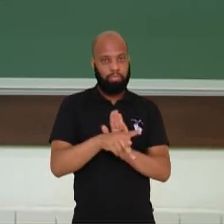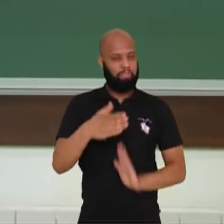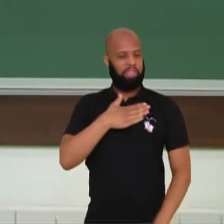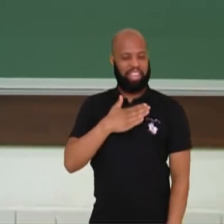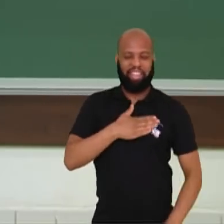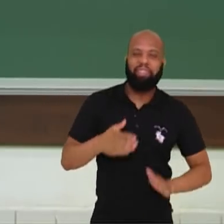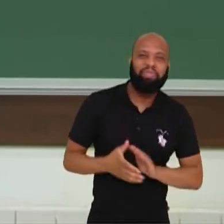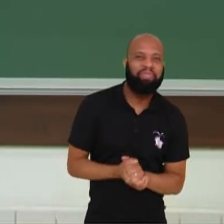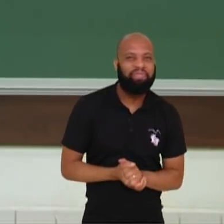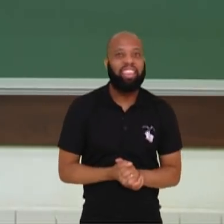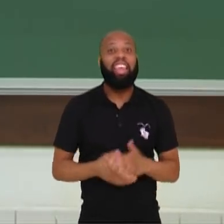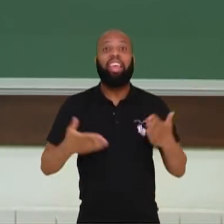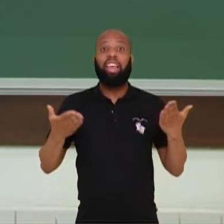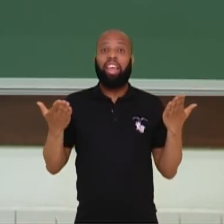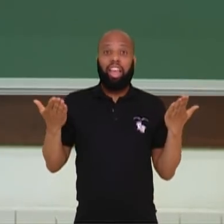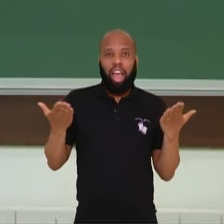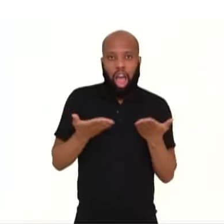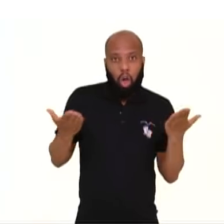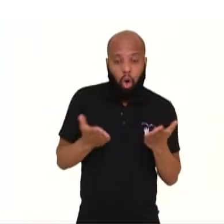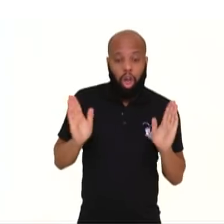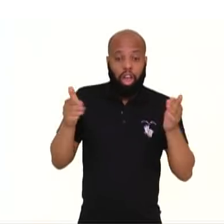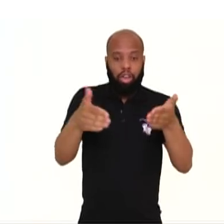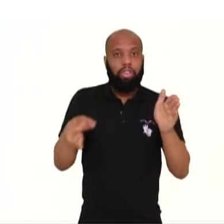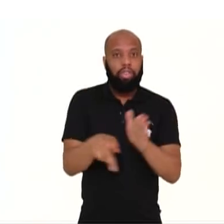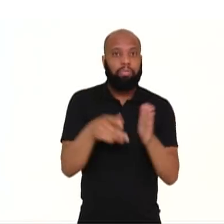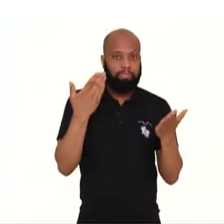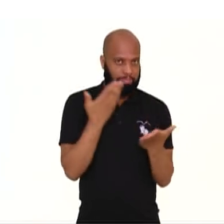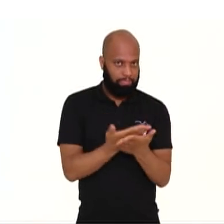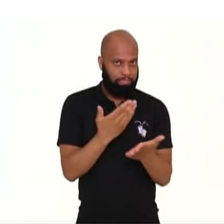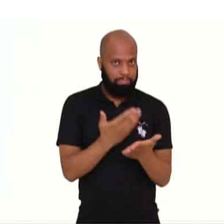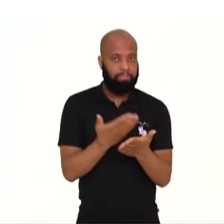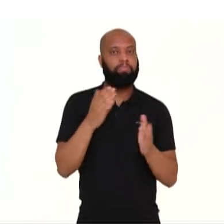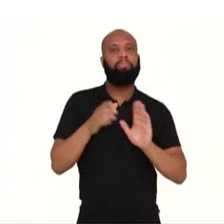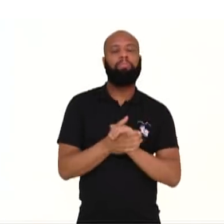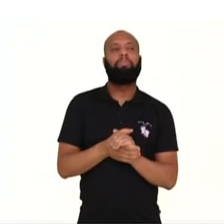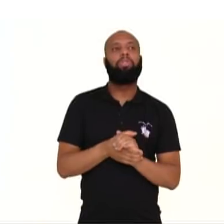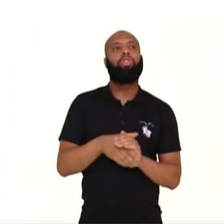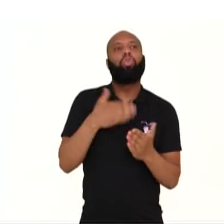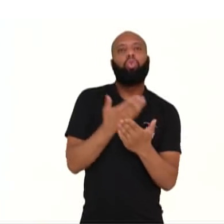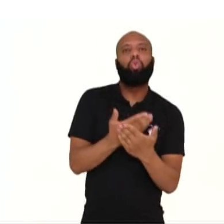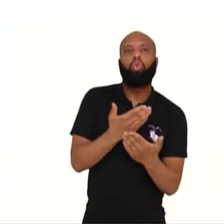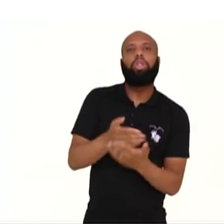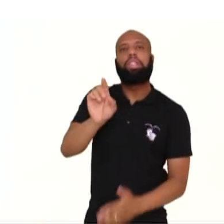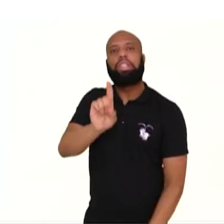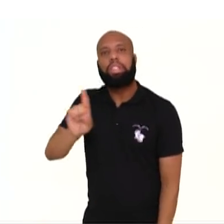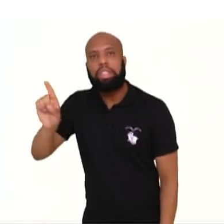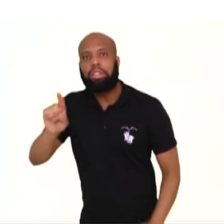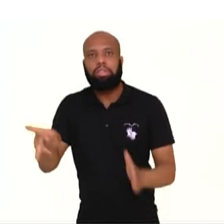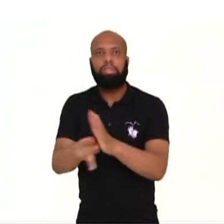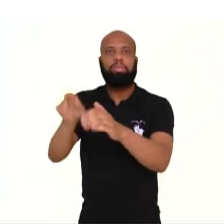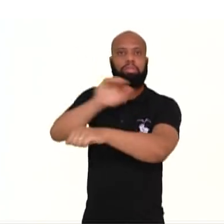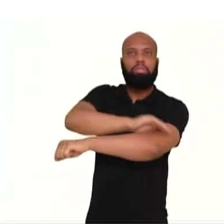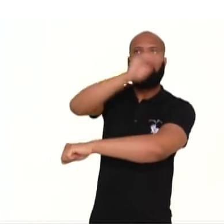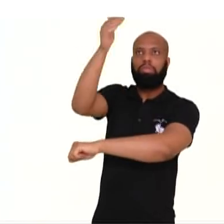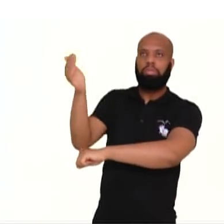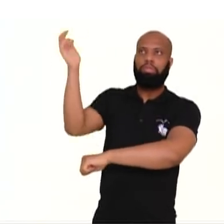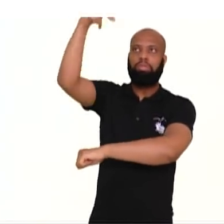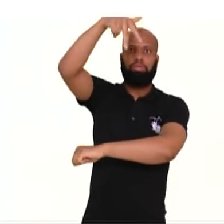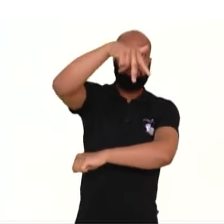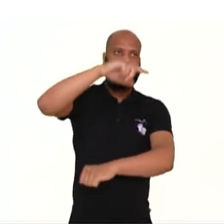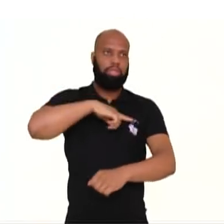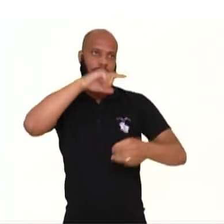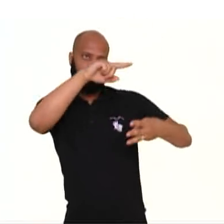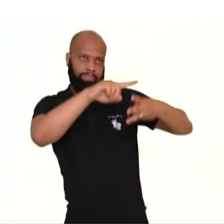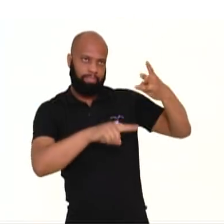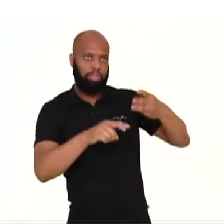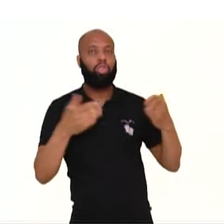Muito bem, na aula anterior nós estudamos então esses deuses, em especial os do Olimpo, Zeus, Hera e Ares. E